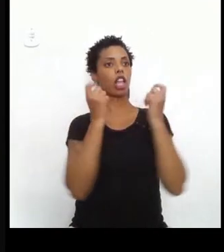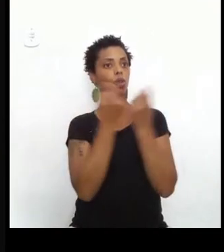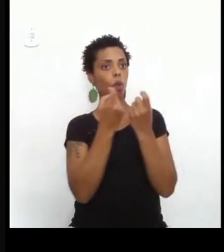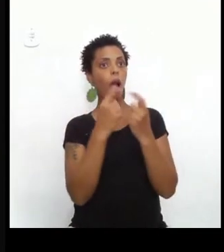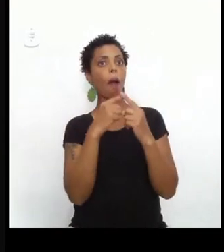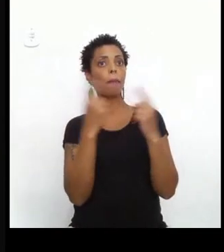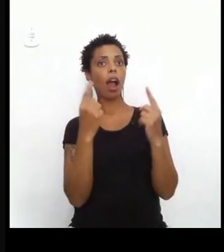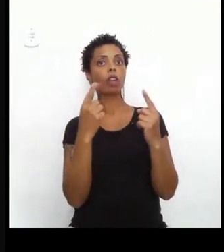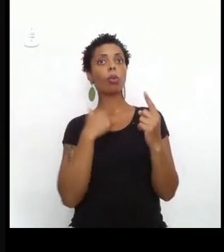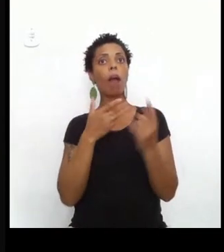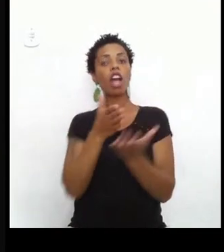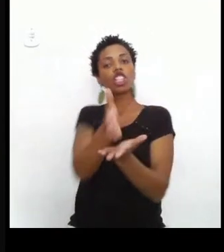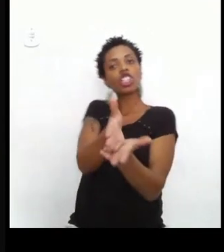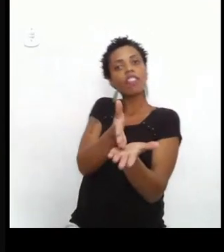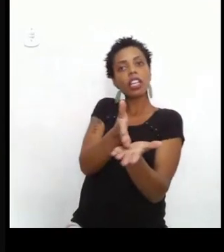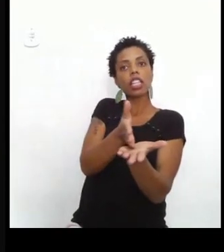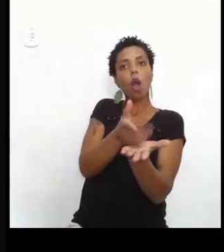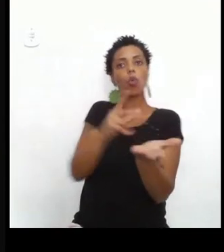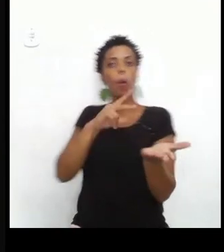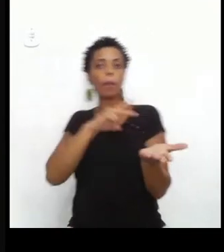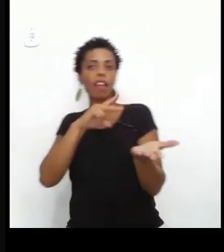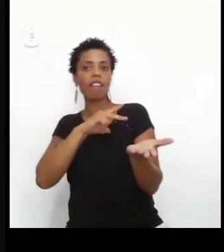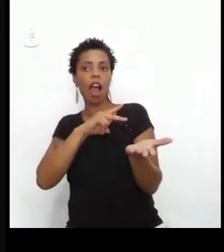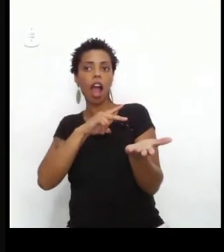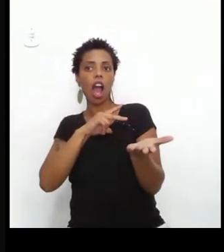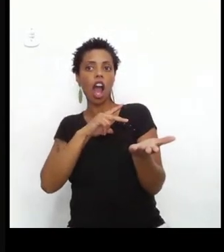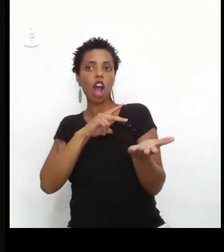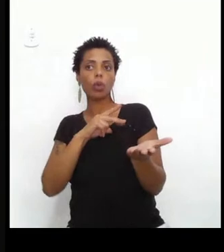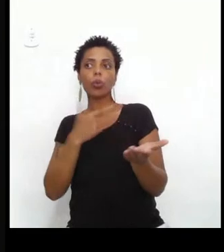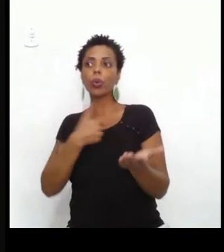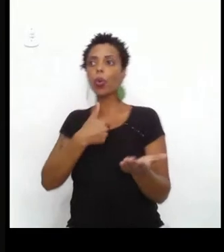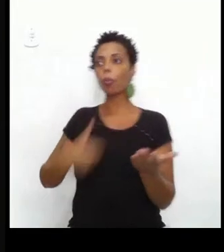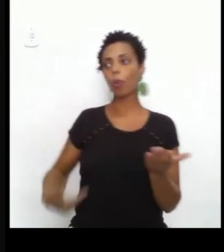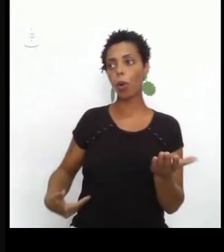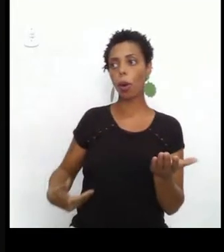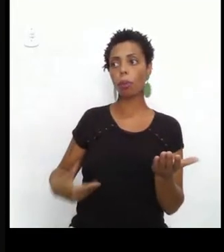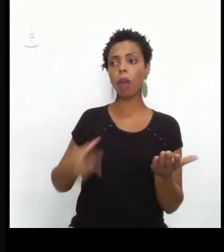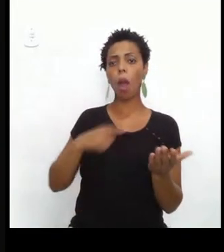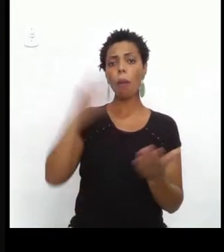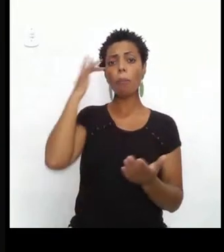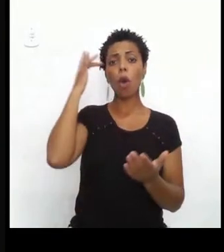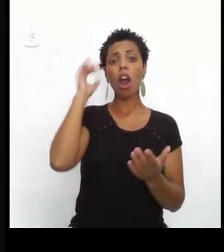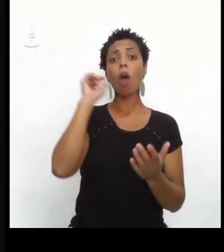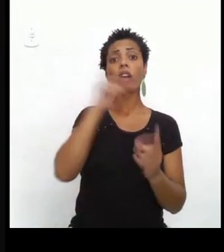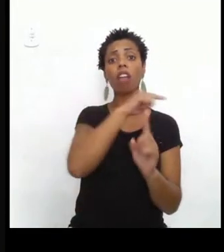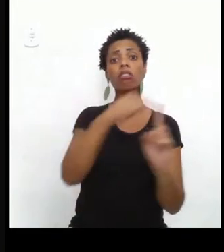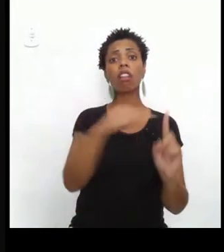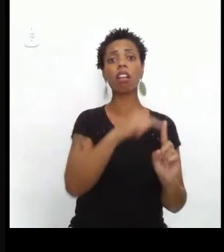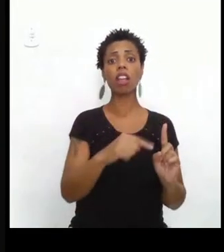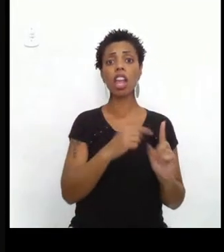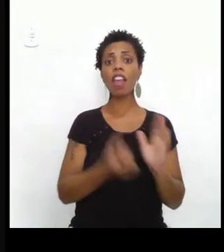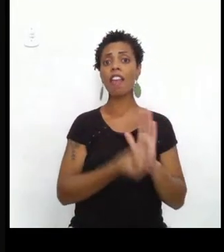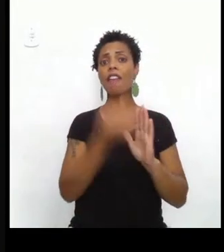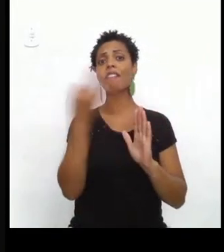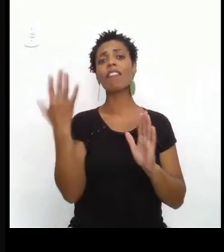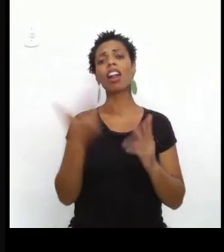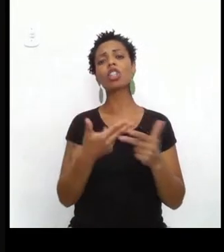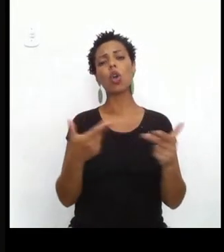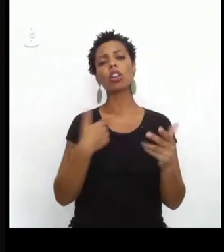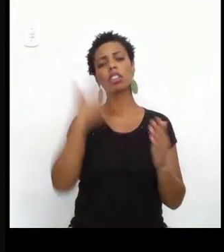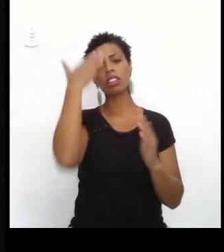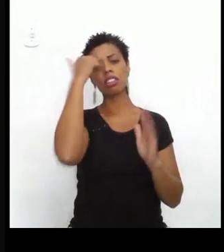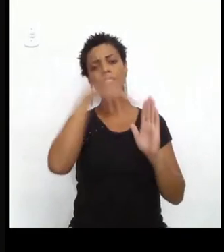seguradora guano dólar os efeitos normativo ou se agrava E alcance mmartan em momentos românticos